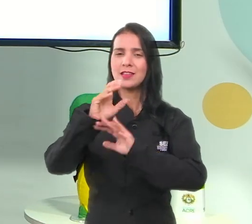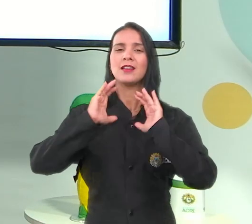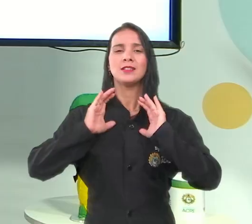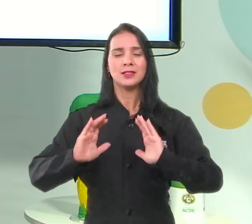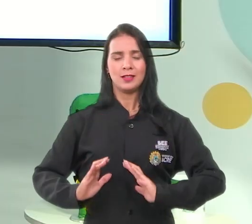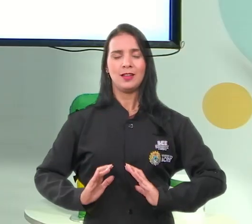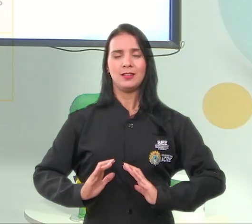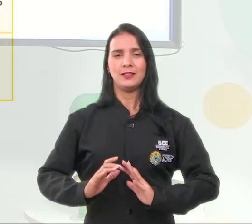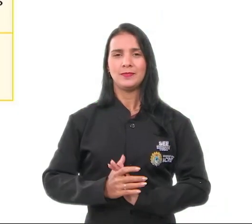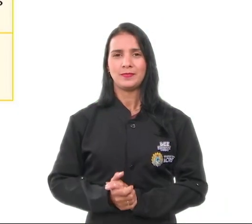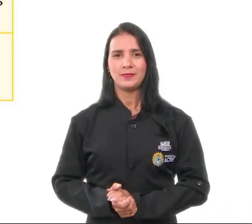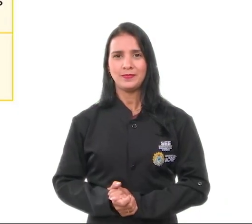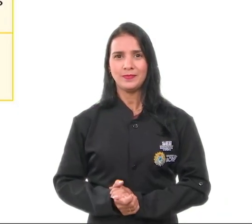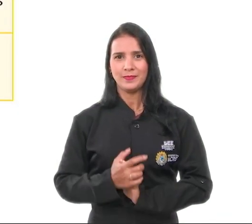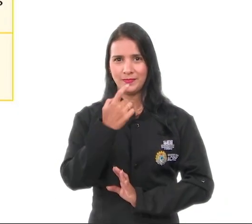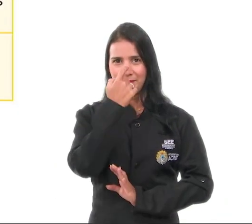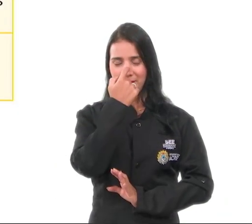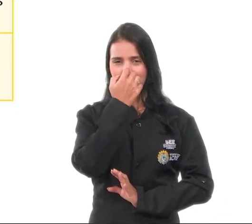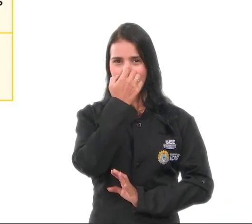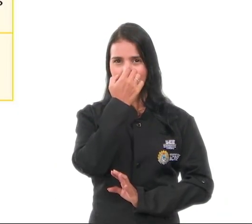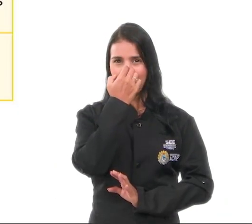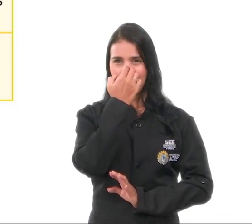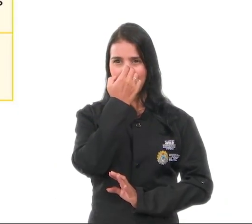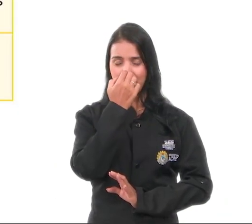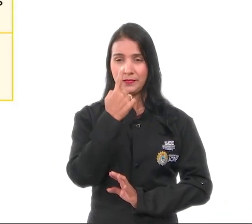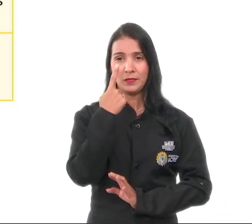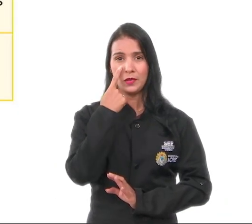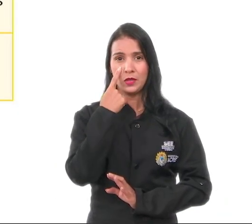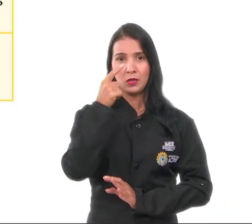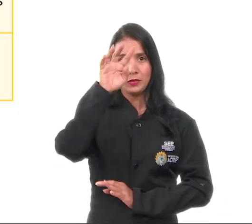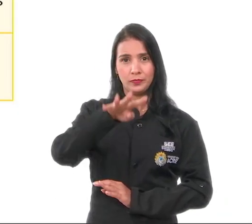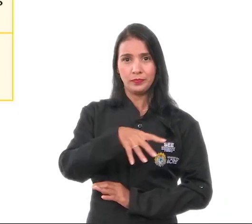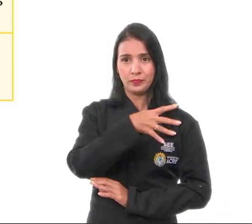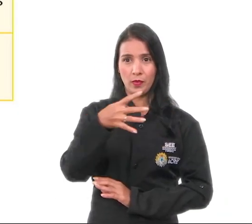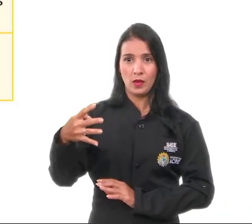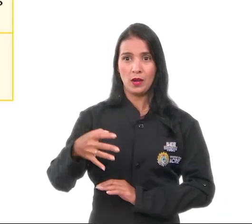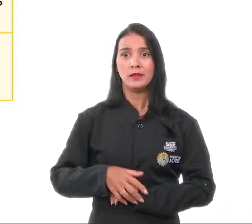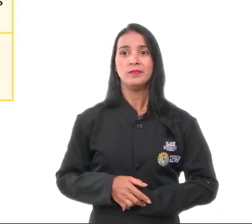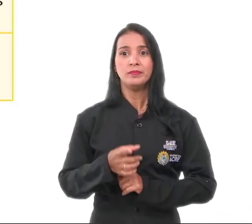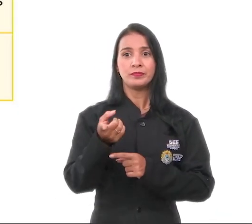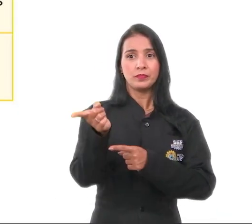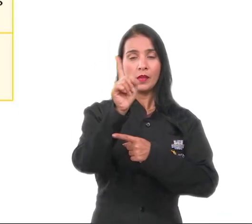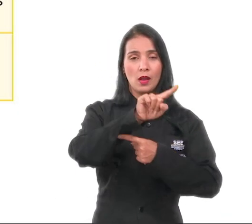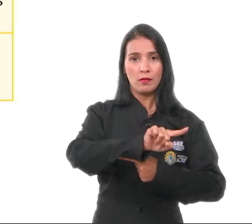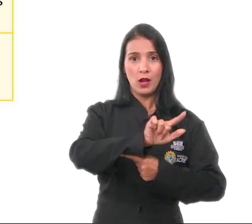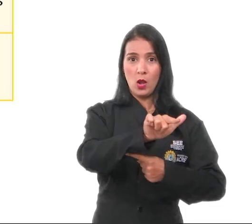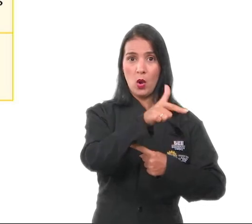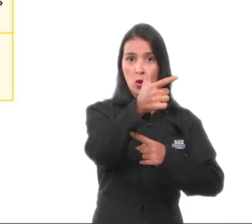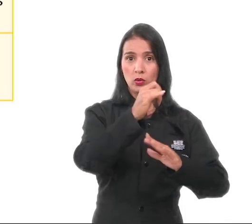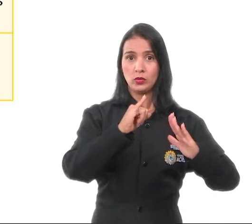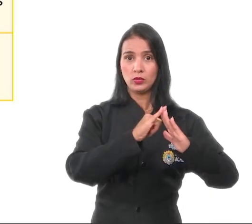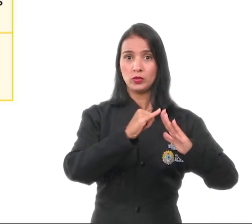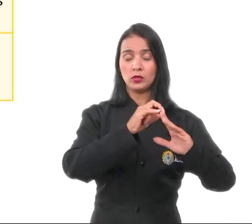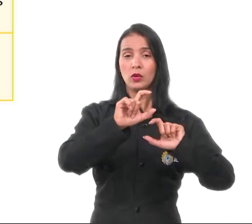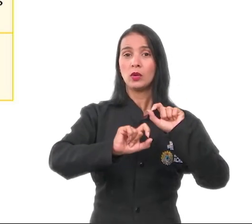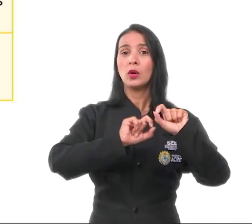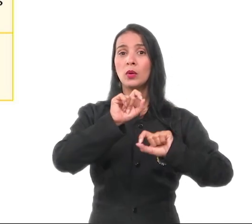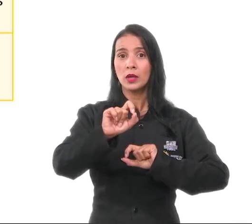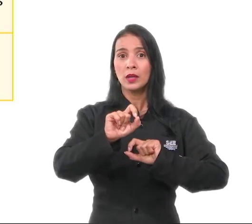Vamos voltar para o nosso quadro. Nós temos aqui uma outra instituição, no caso o Poder